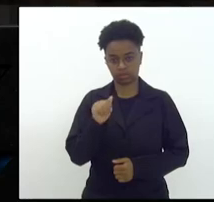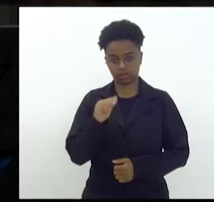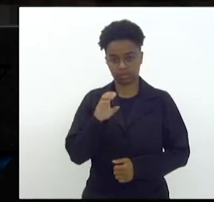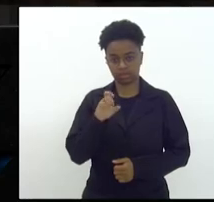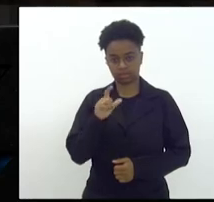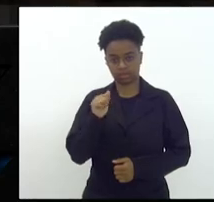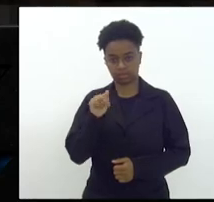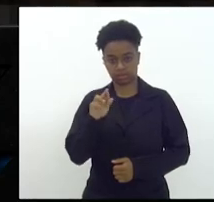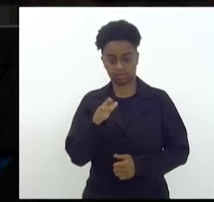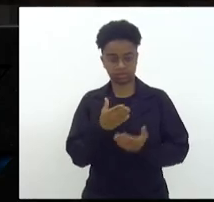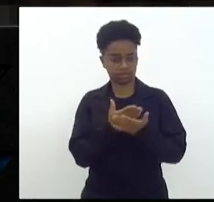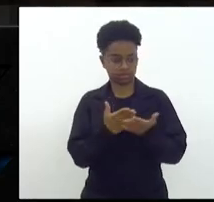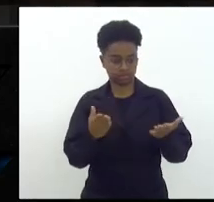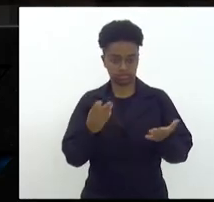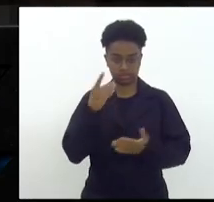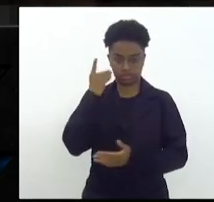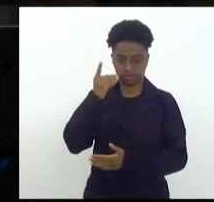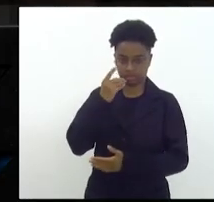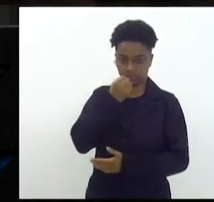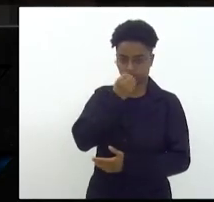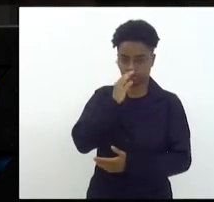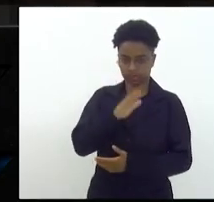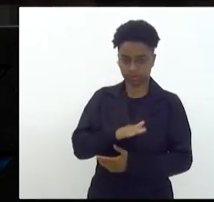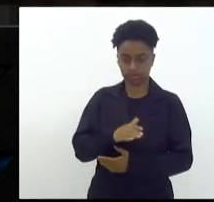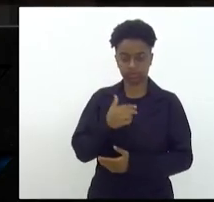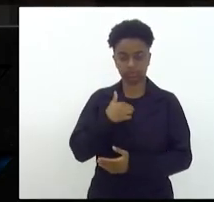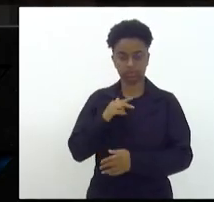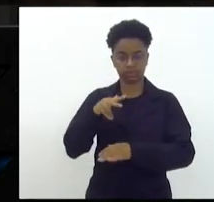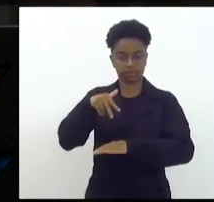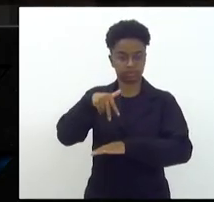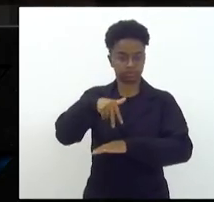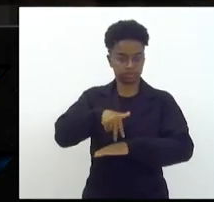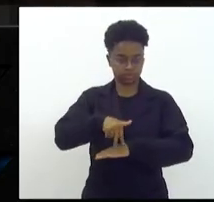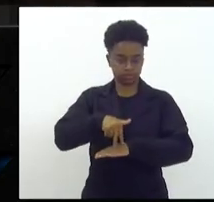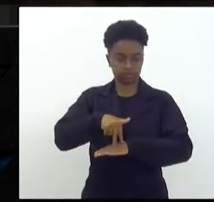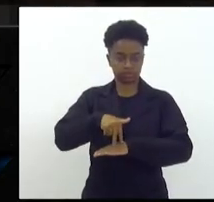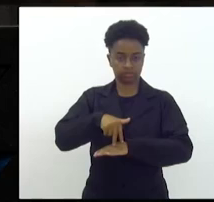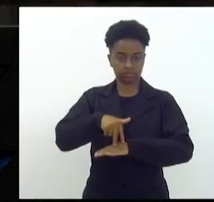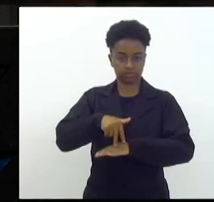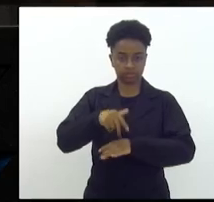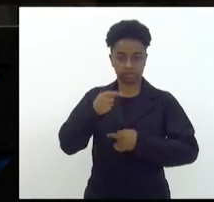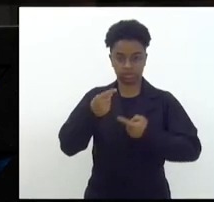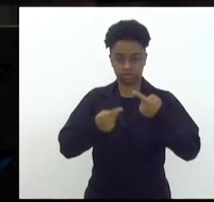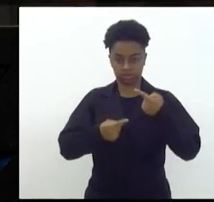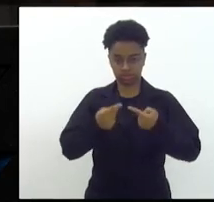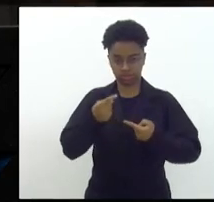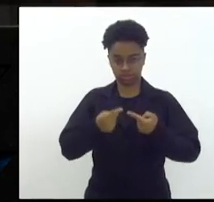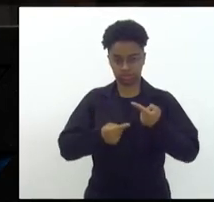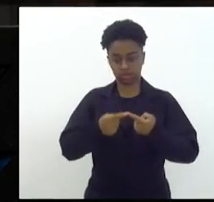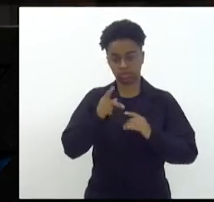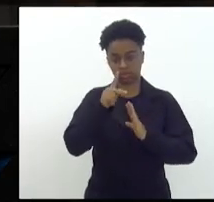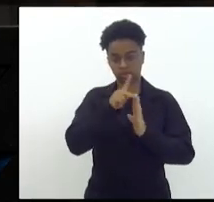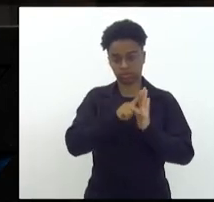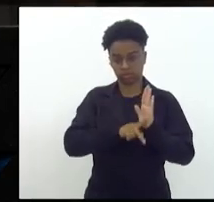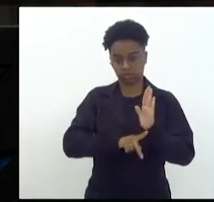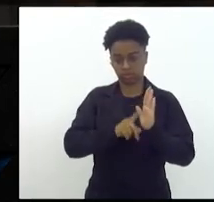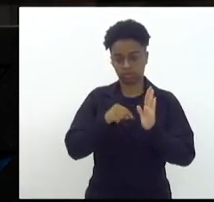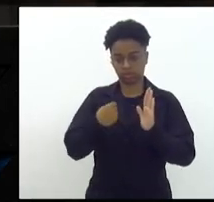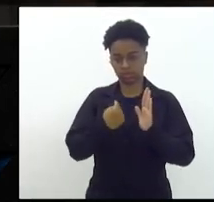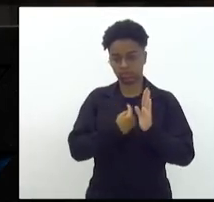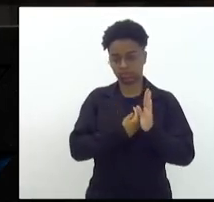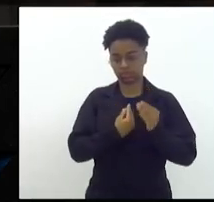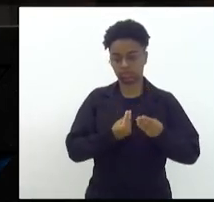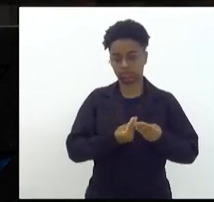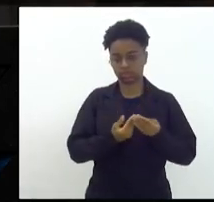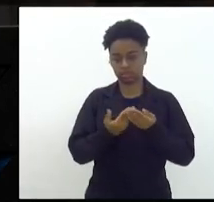deputadas deputados venho a essa Tribuna discutir um projeto que nós apresentamos em